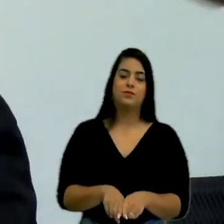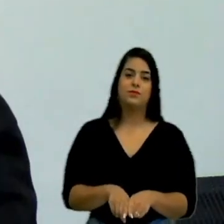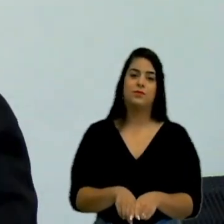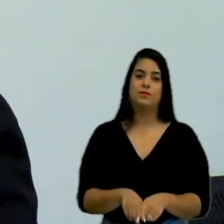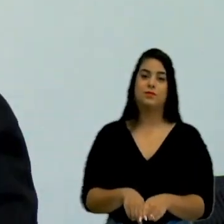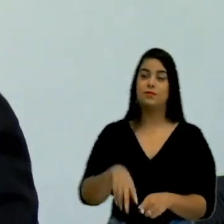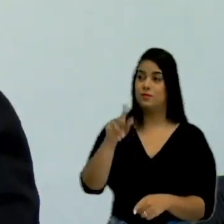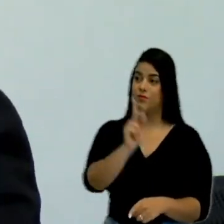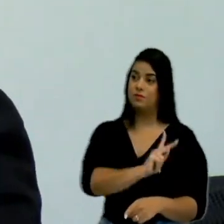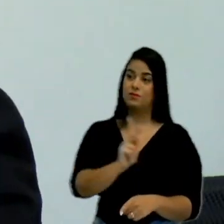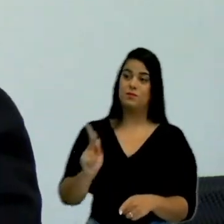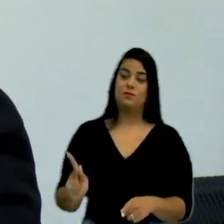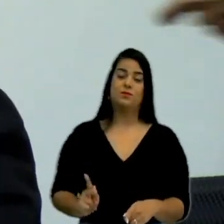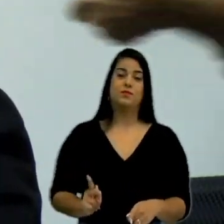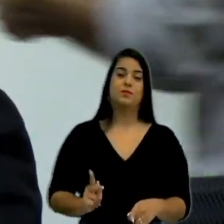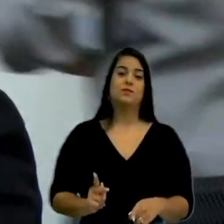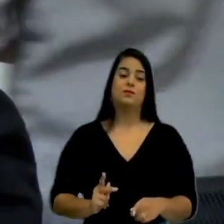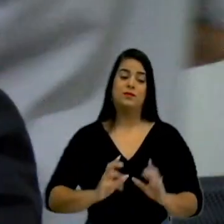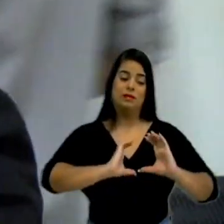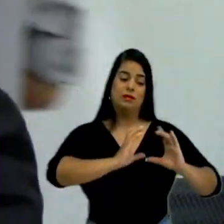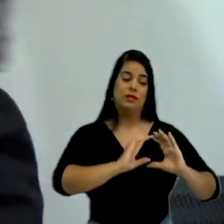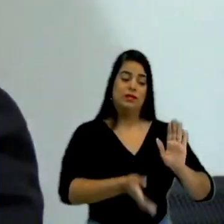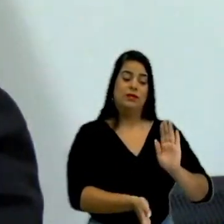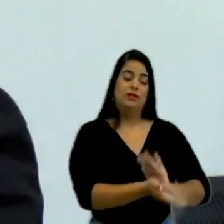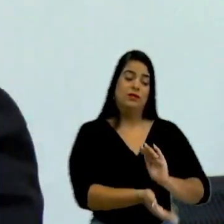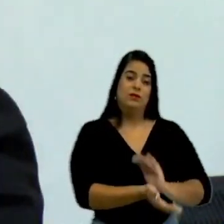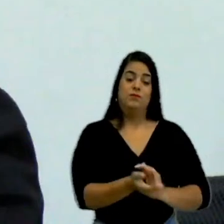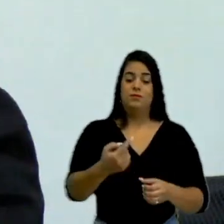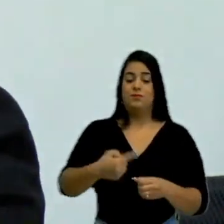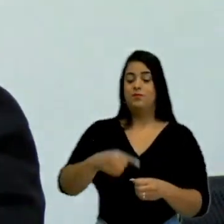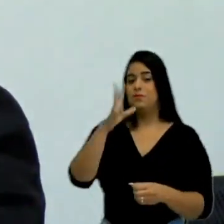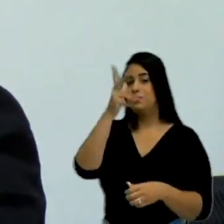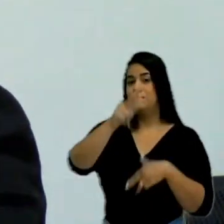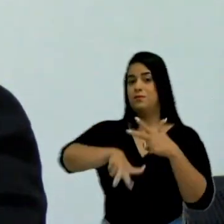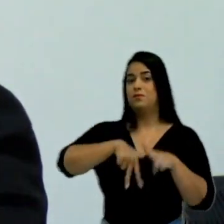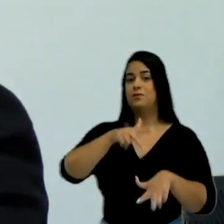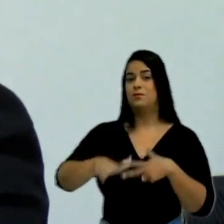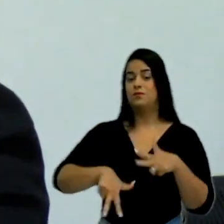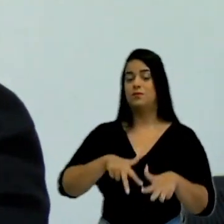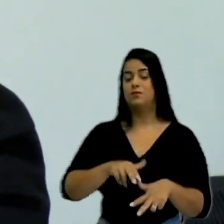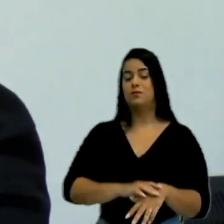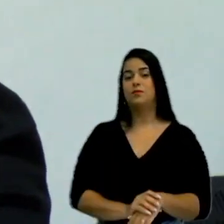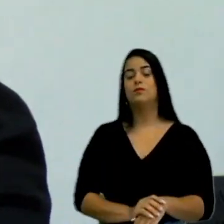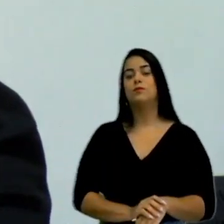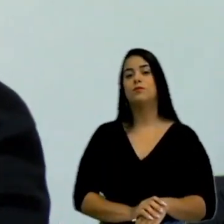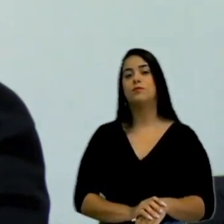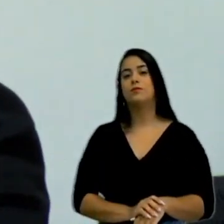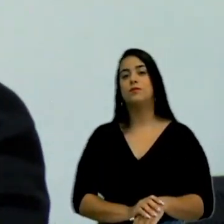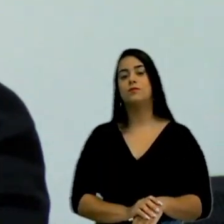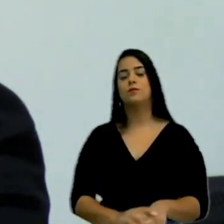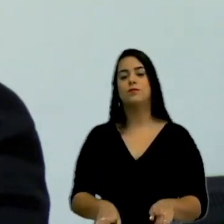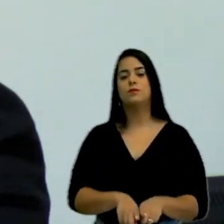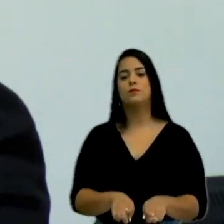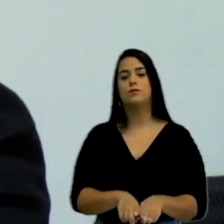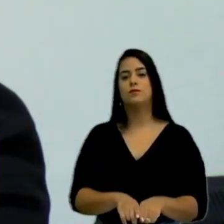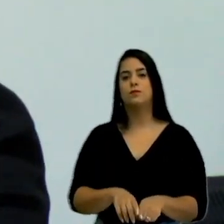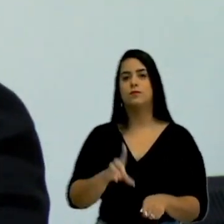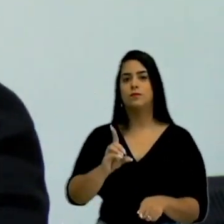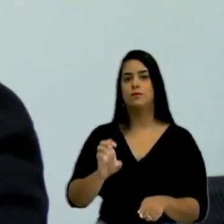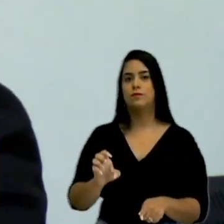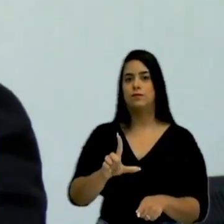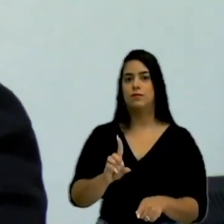o presidente da Liga de Esportistas de São Bento Una, a Geagme Barbosa dos Santos, a Dedivaldo